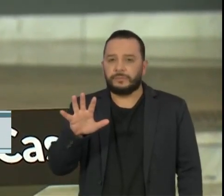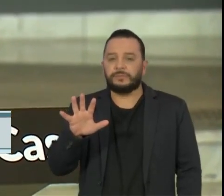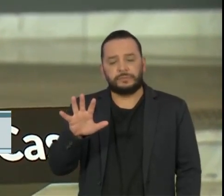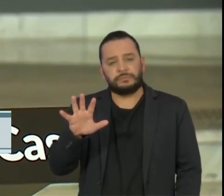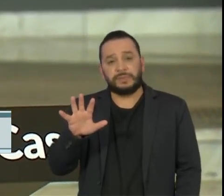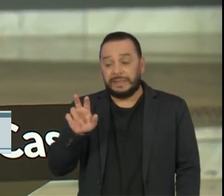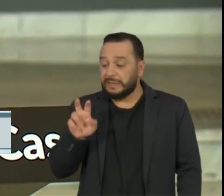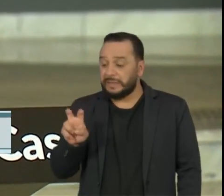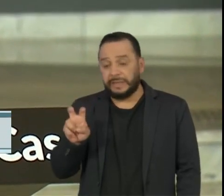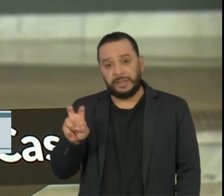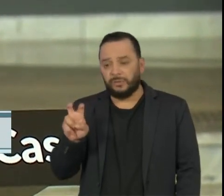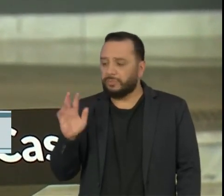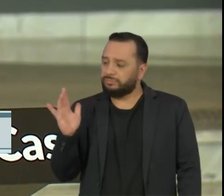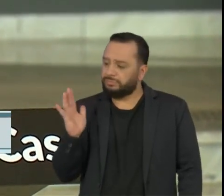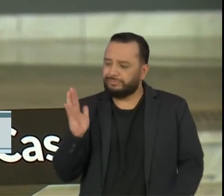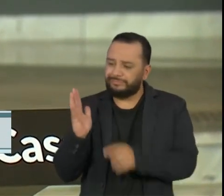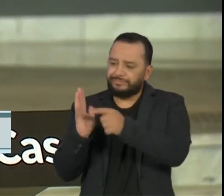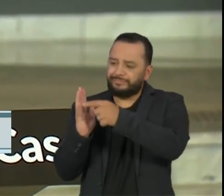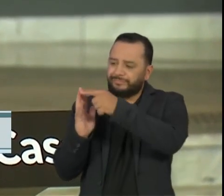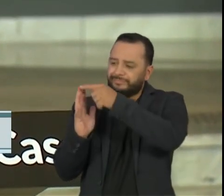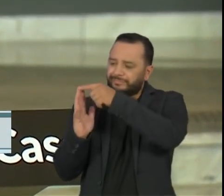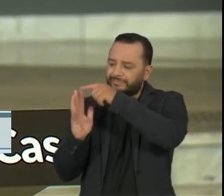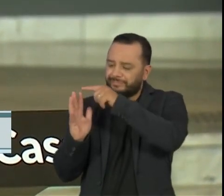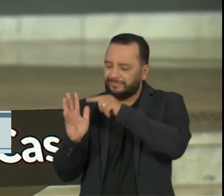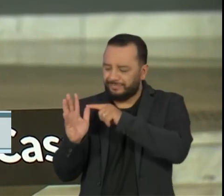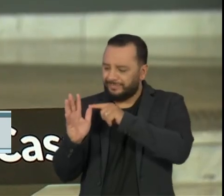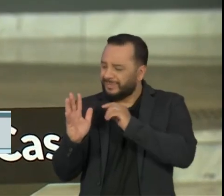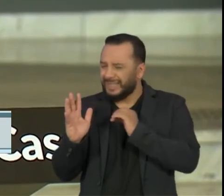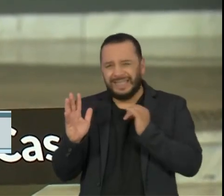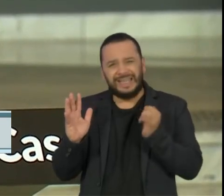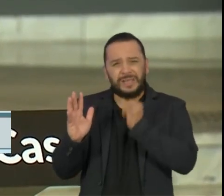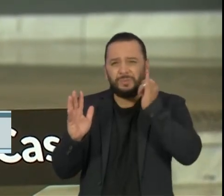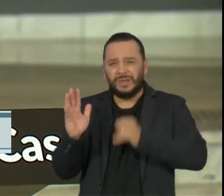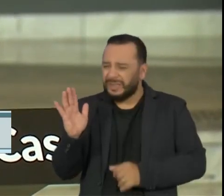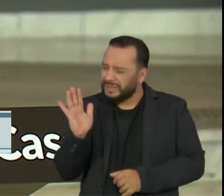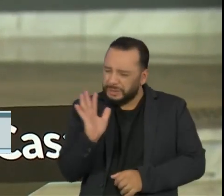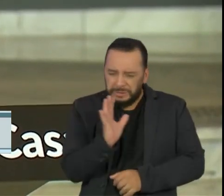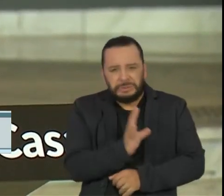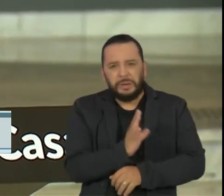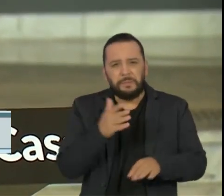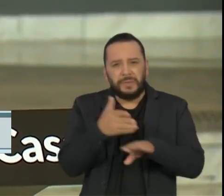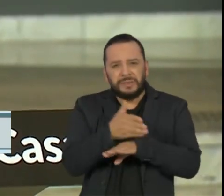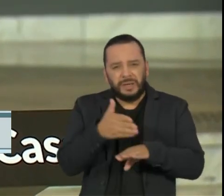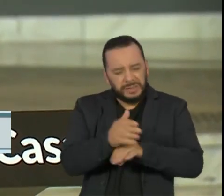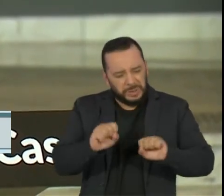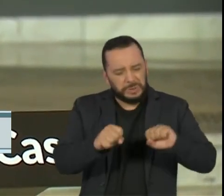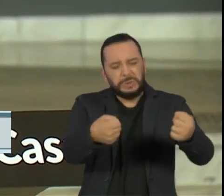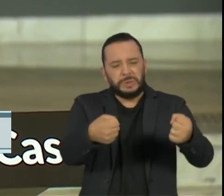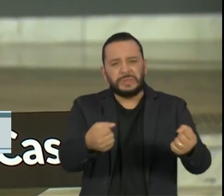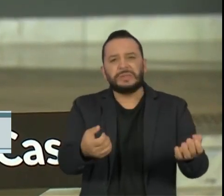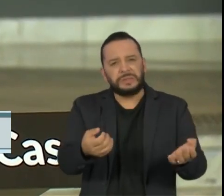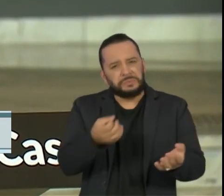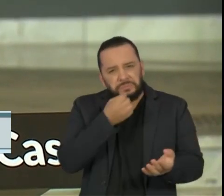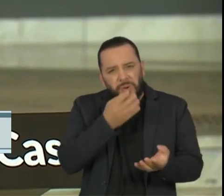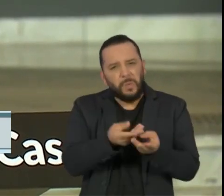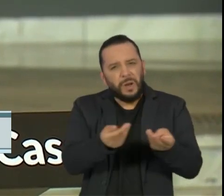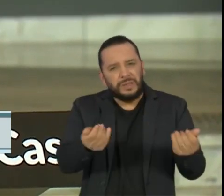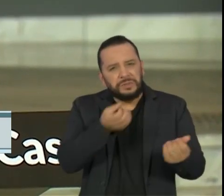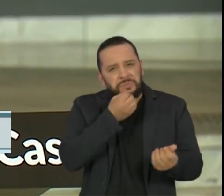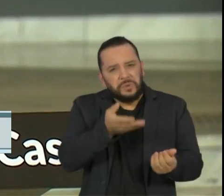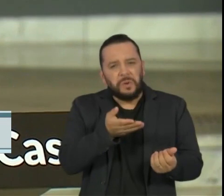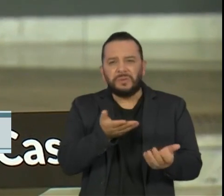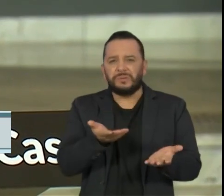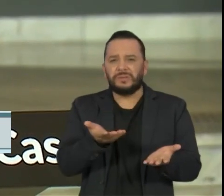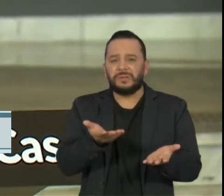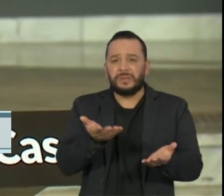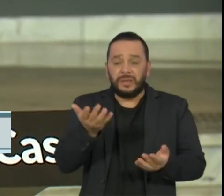participação brilhante. O senhor tem uma equipe de primeira, são as pessoas que estão se preocupando com as